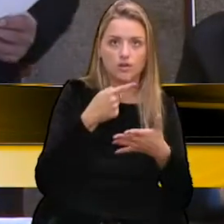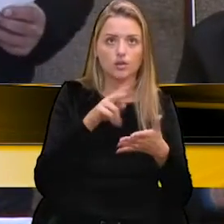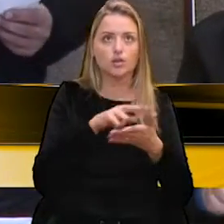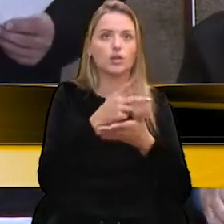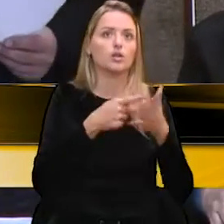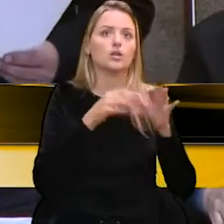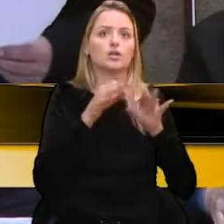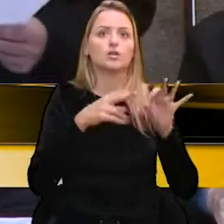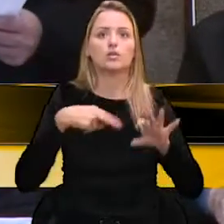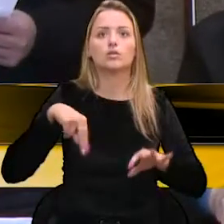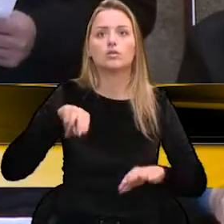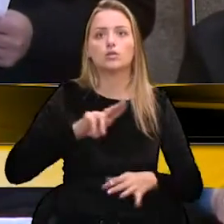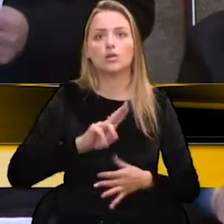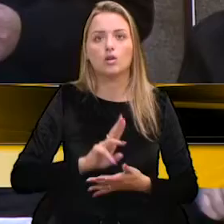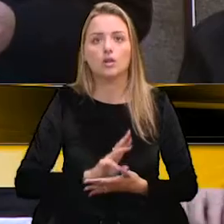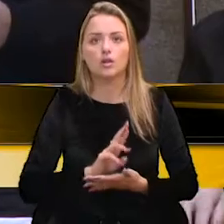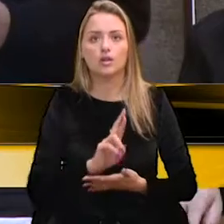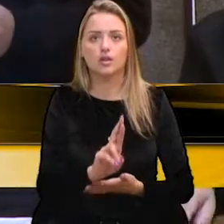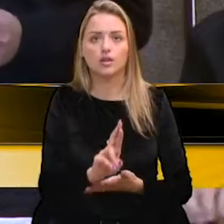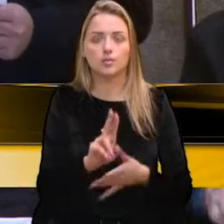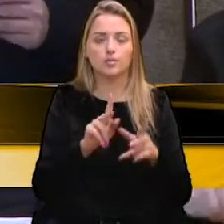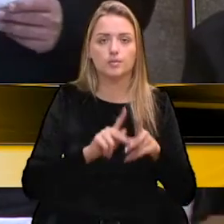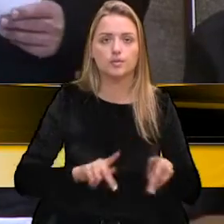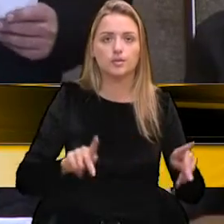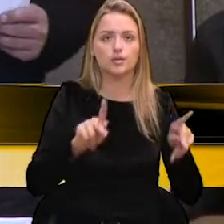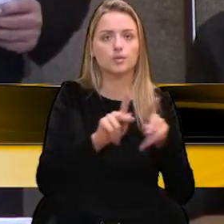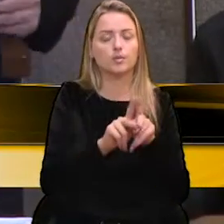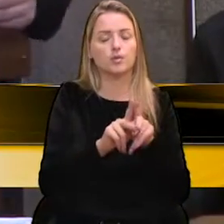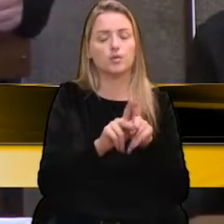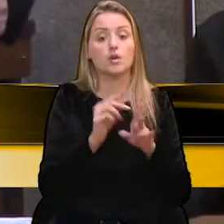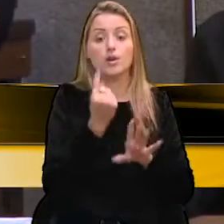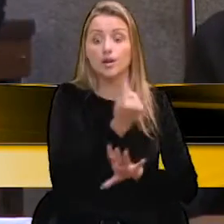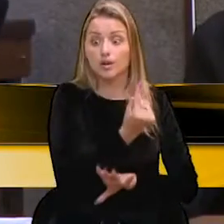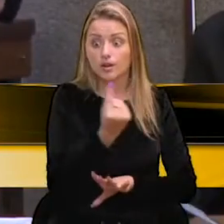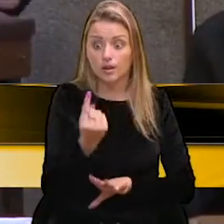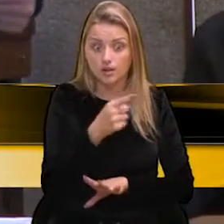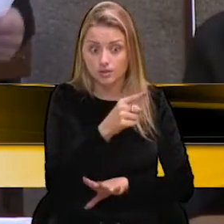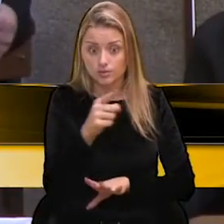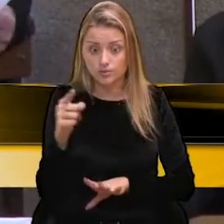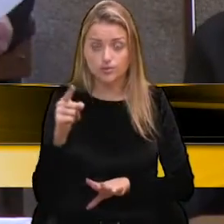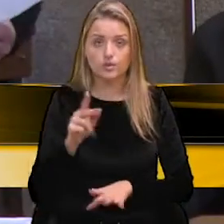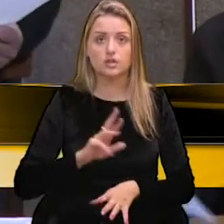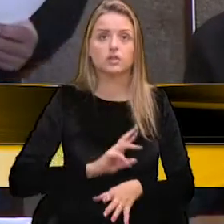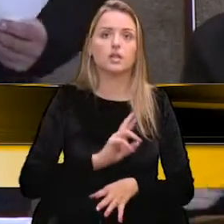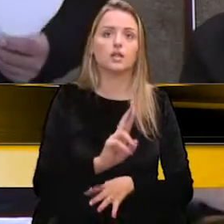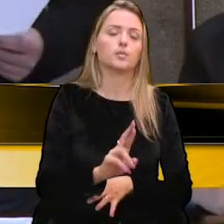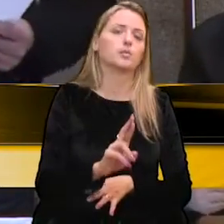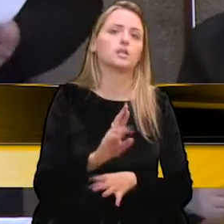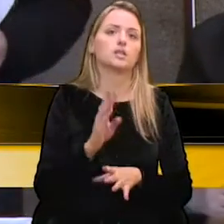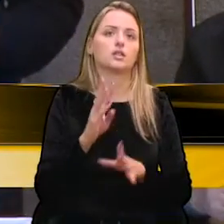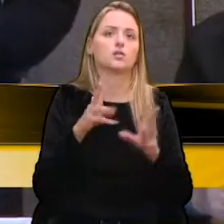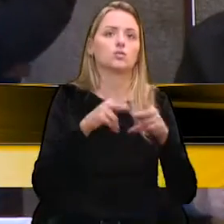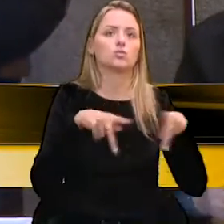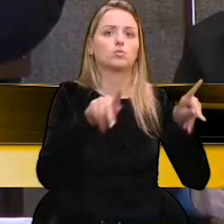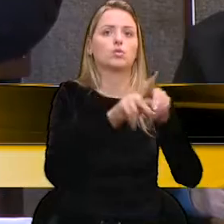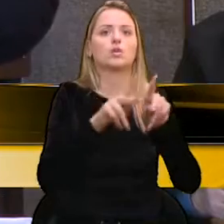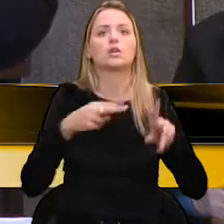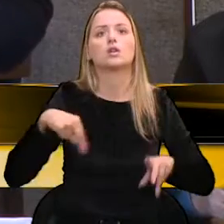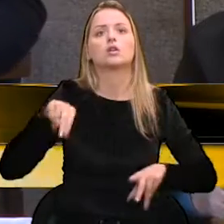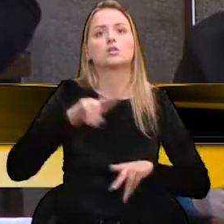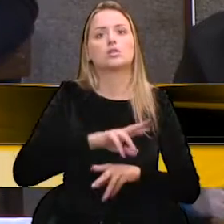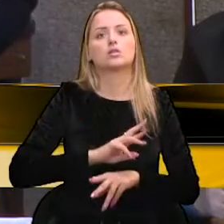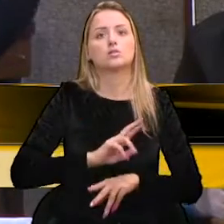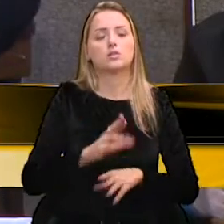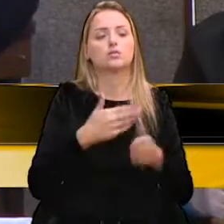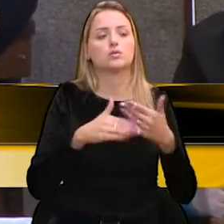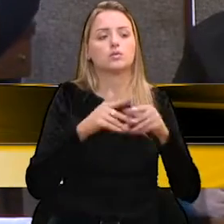somos representantes do povo, cada um representa uma parcela e todos nós juntos representamos todos os moradores